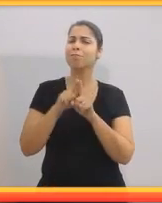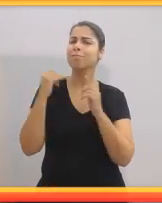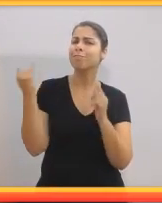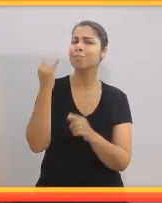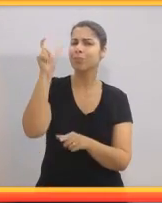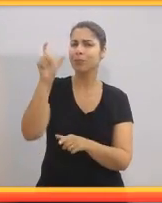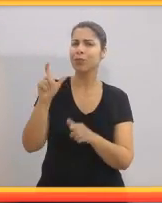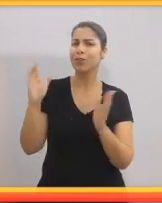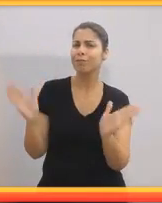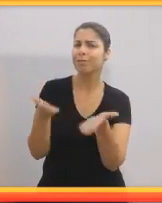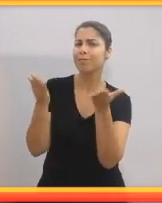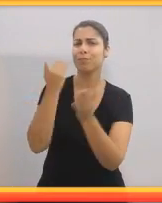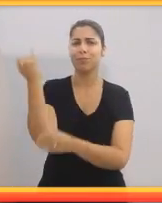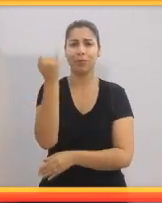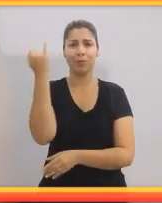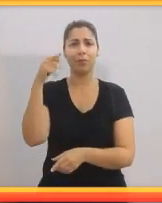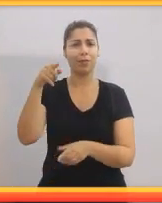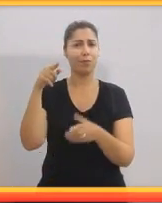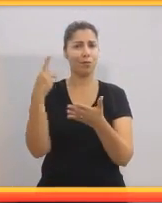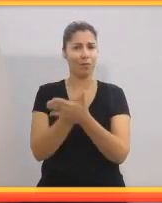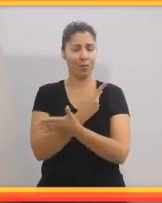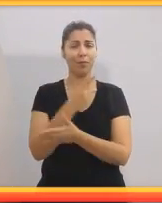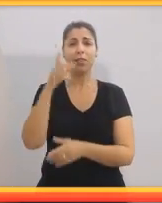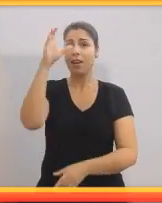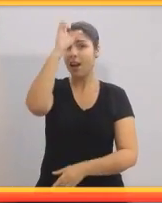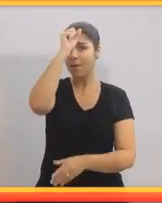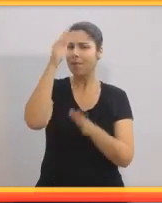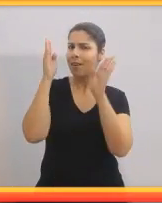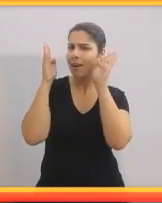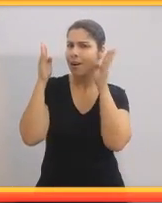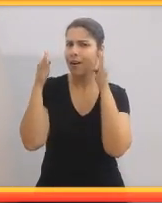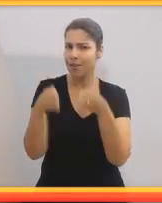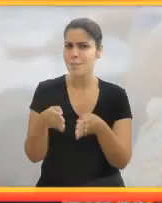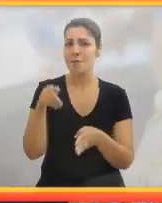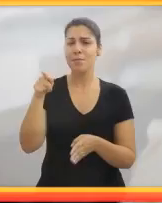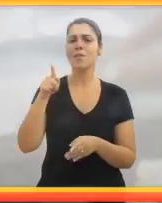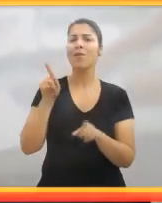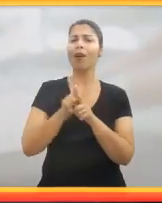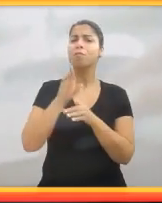muito importante, extremamente importante nesse fato, é aprender a